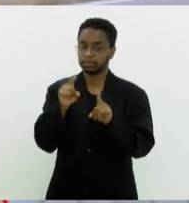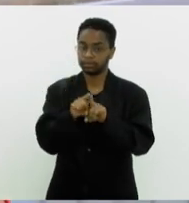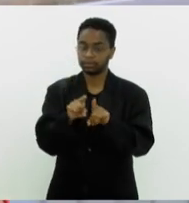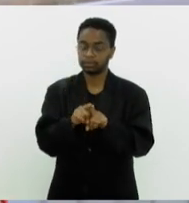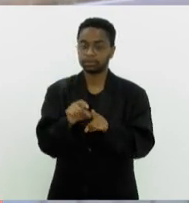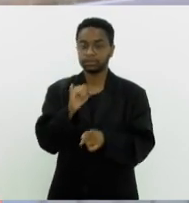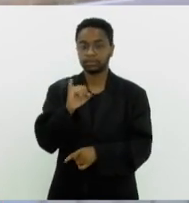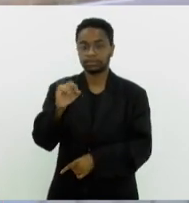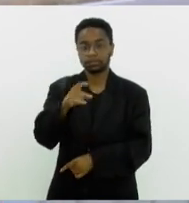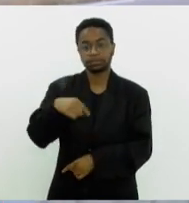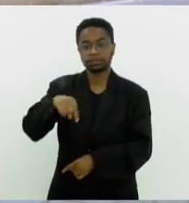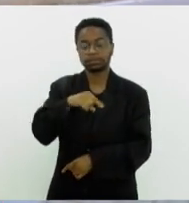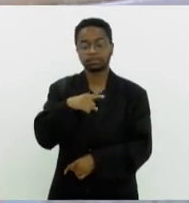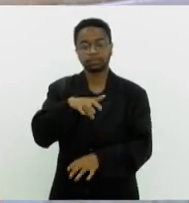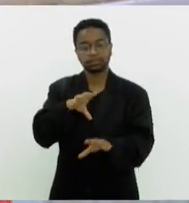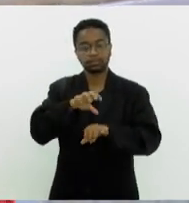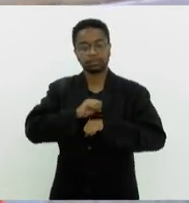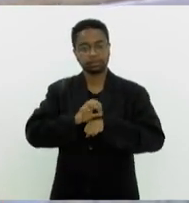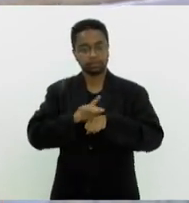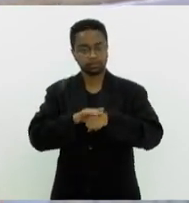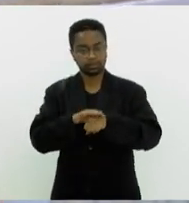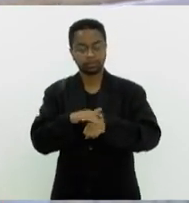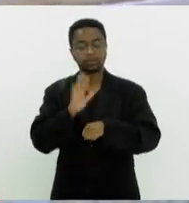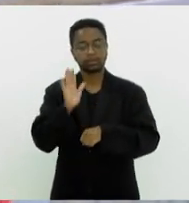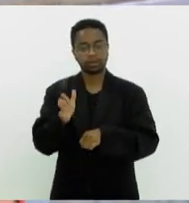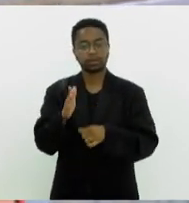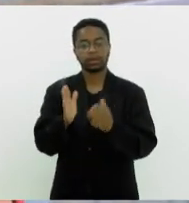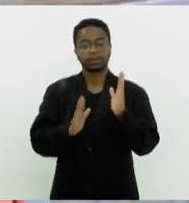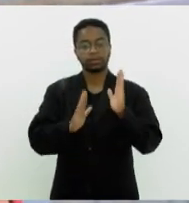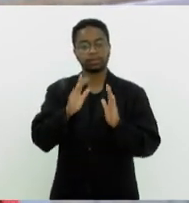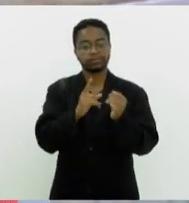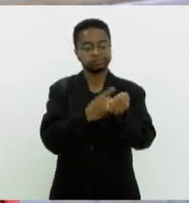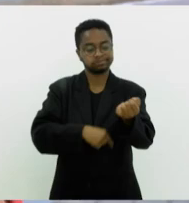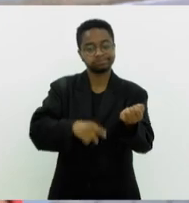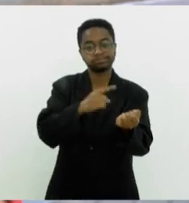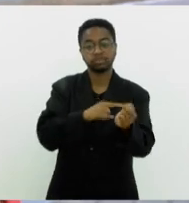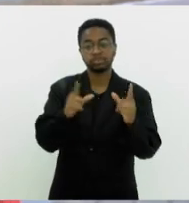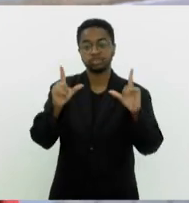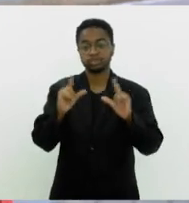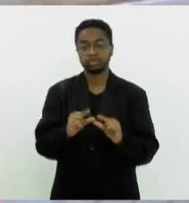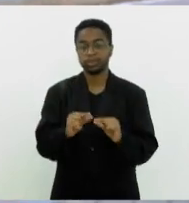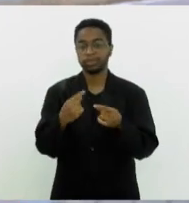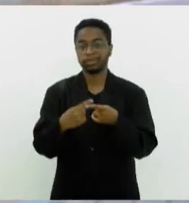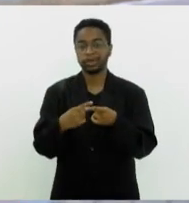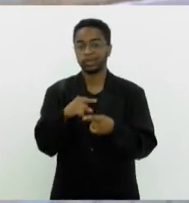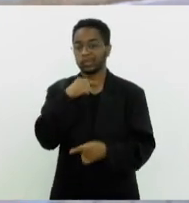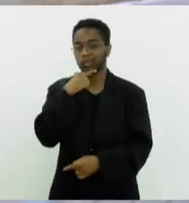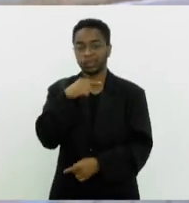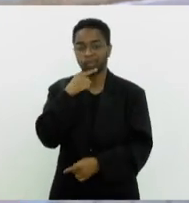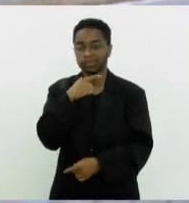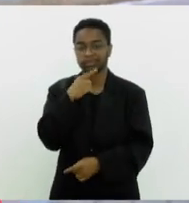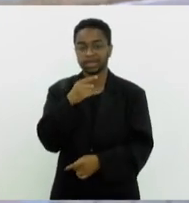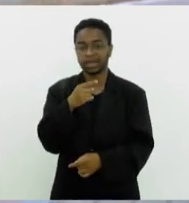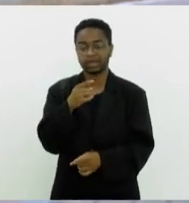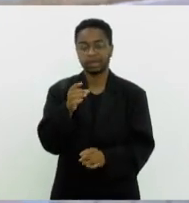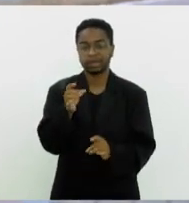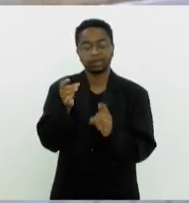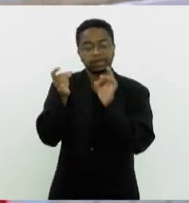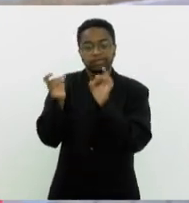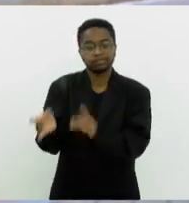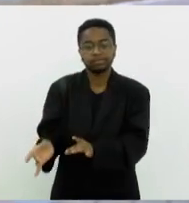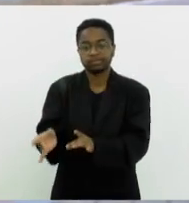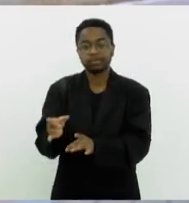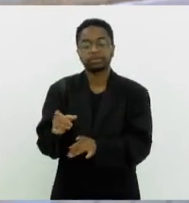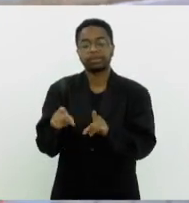você tem a doença renal crônica já em diálise, isso diminui, porque você não consegue botar para fora, além das toxinas,